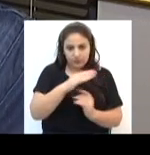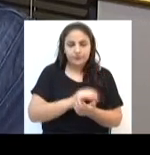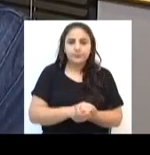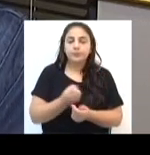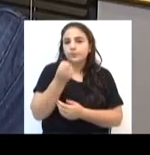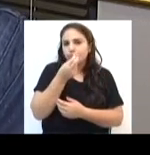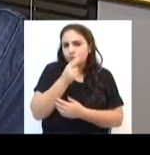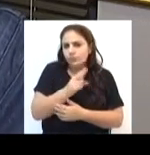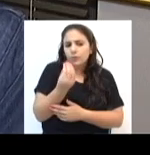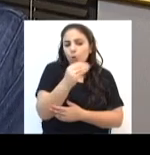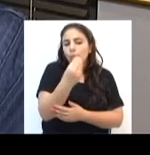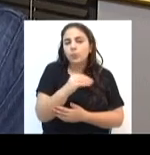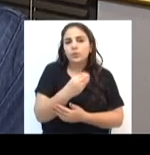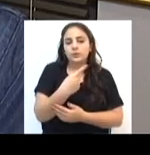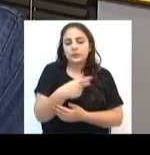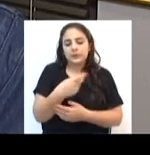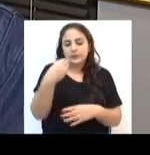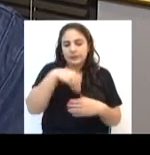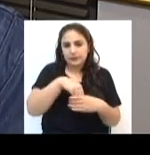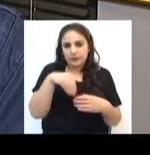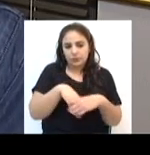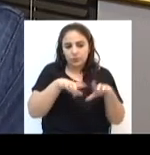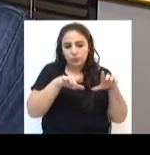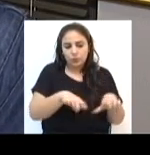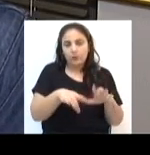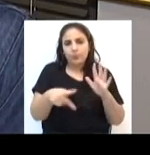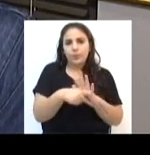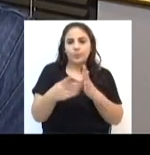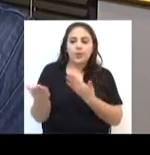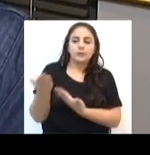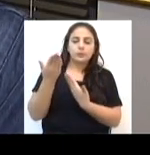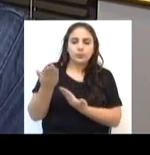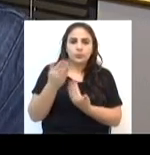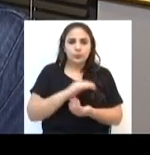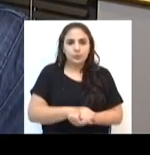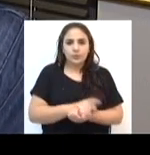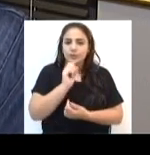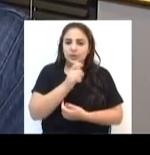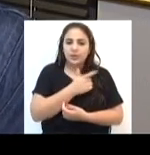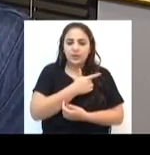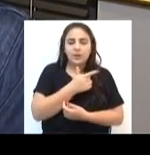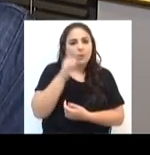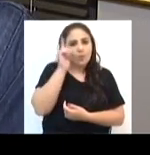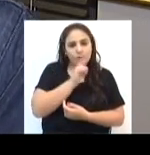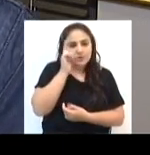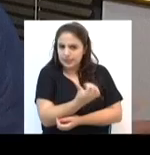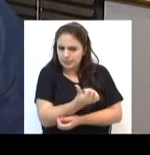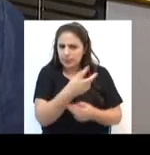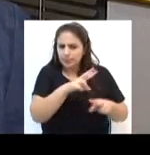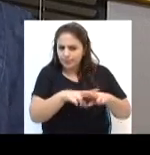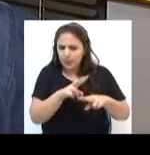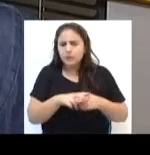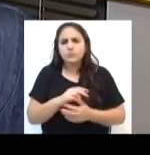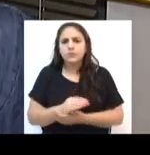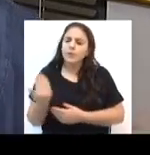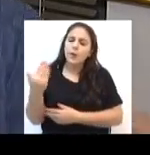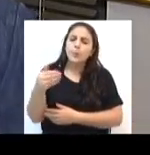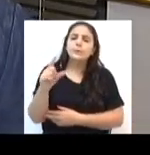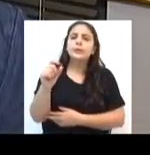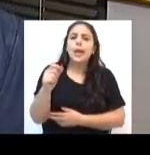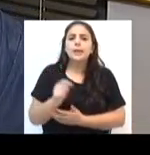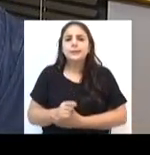grande maioria é, se tu entrar hoje dentro de uma empresa como a Guaracar, como era a Pampa no tempo do seu nível, a Belotti, se